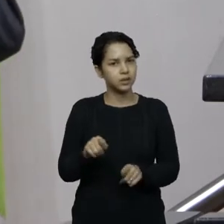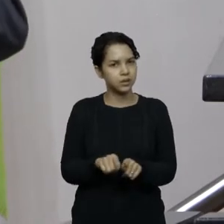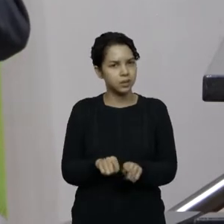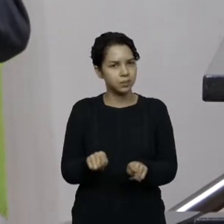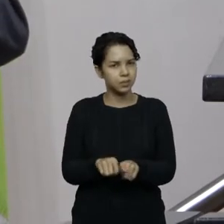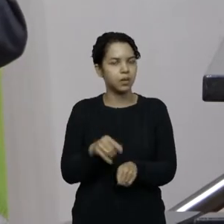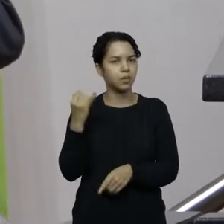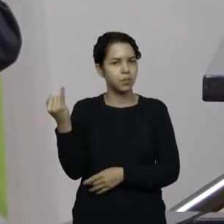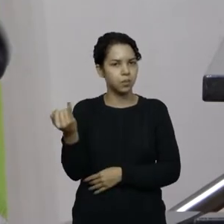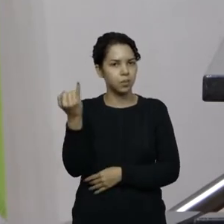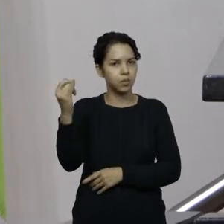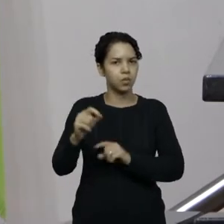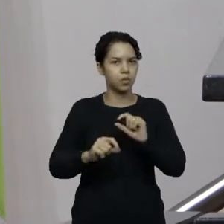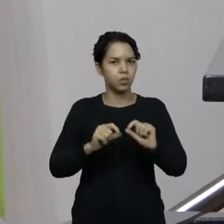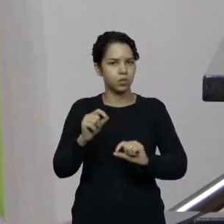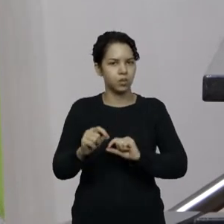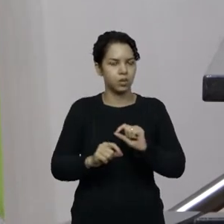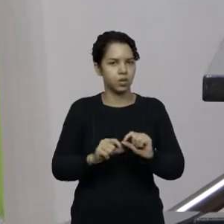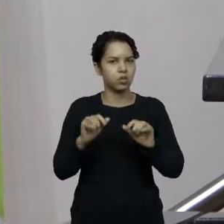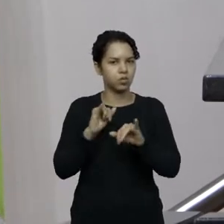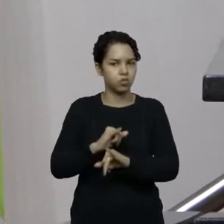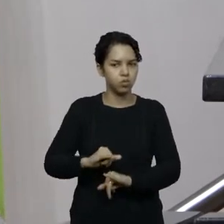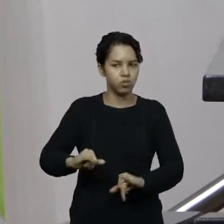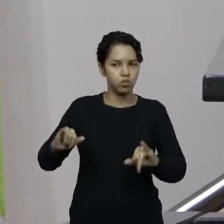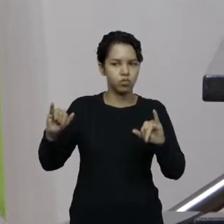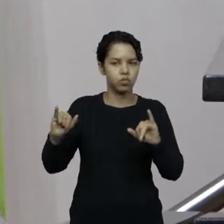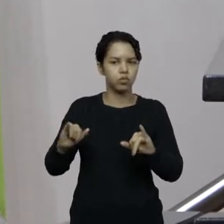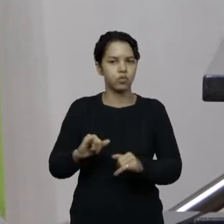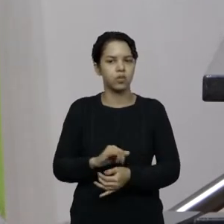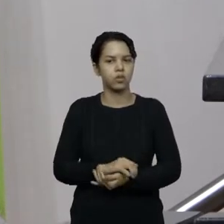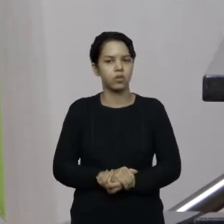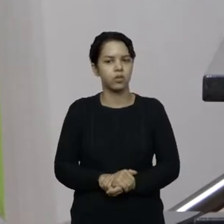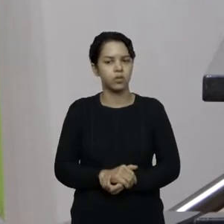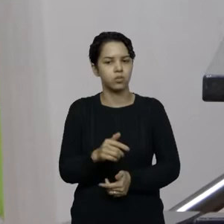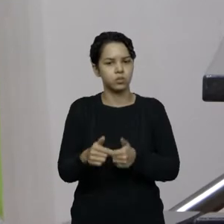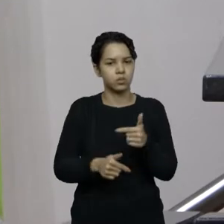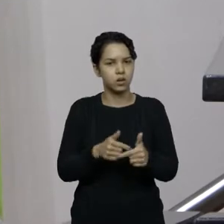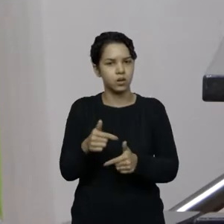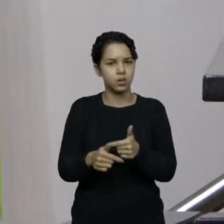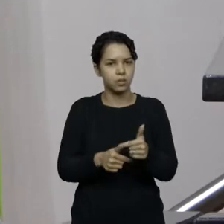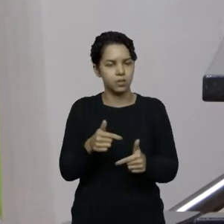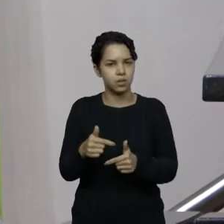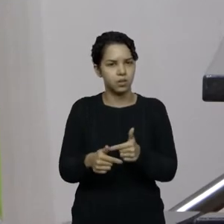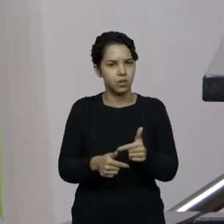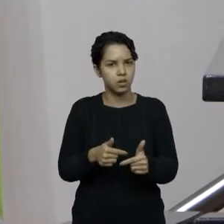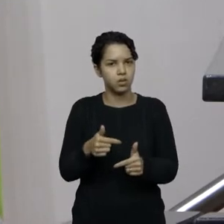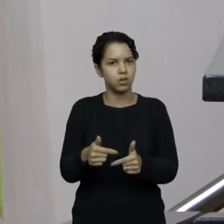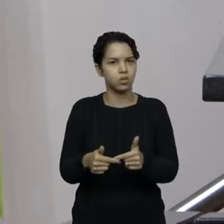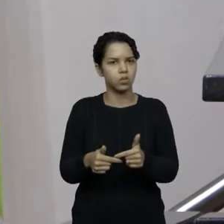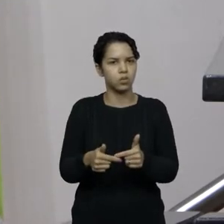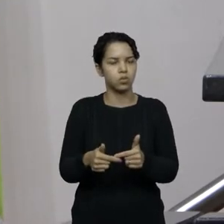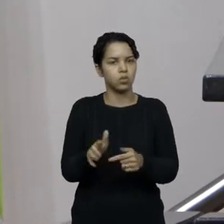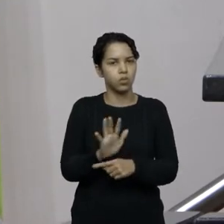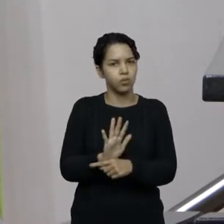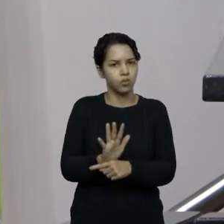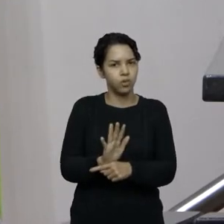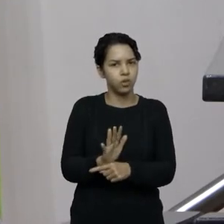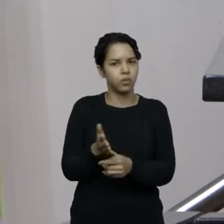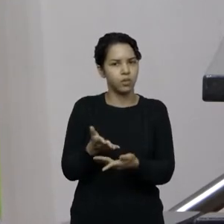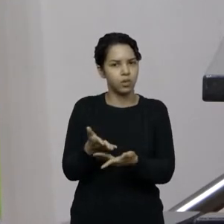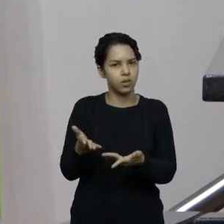ou sentido de divulgar o trabalho de cineastas e